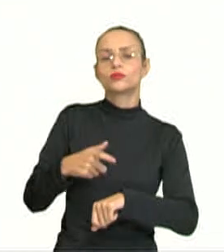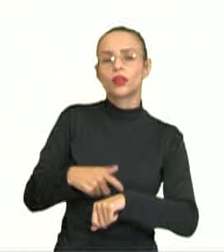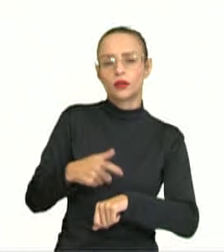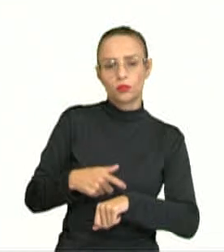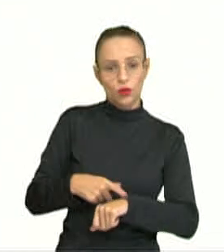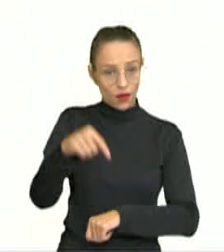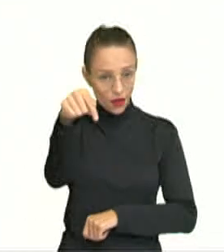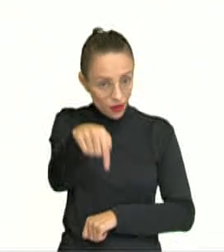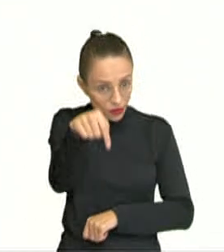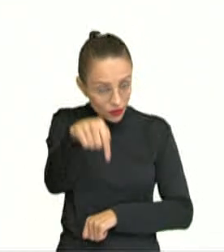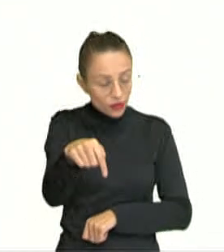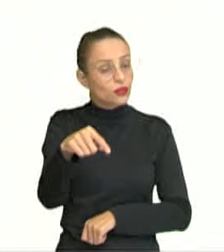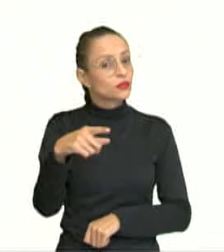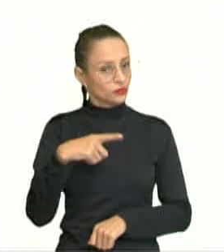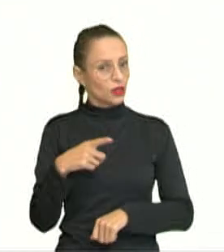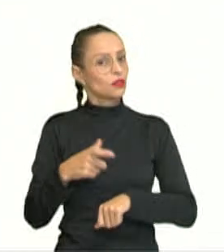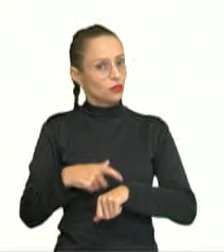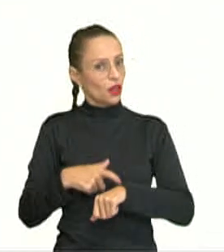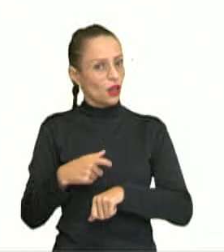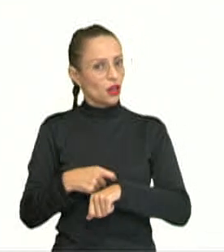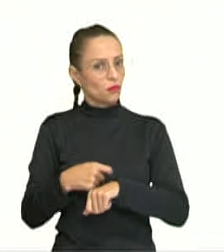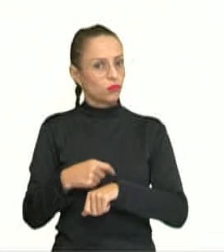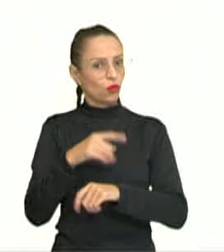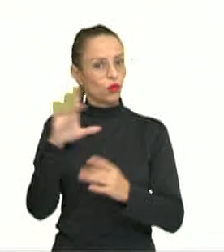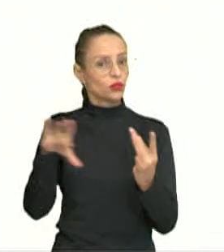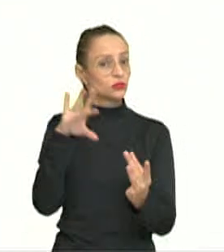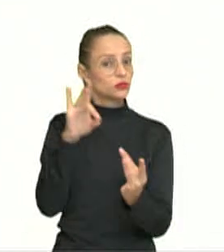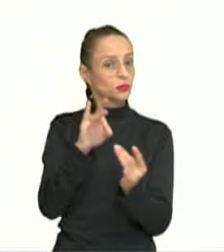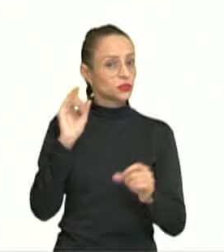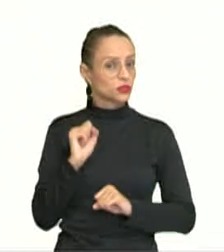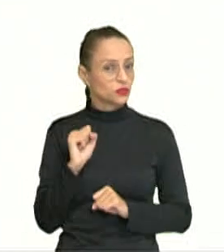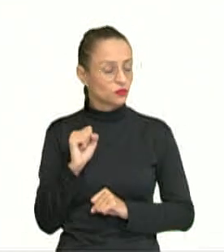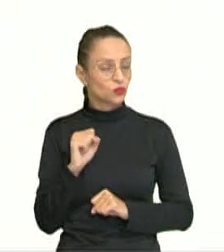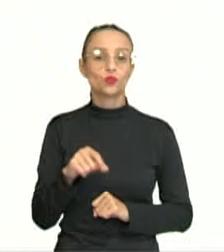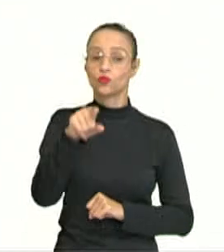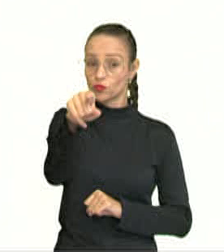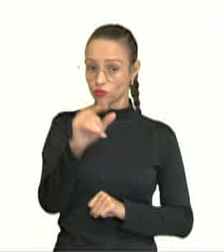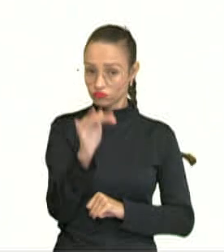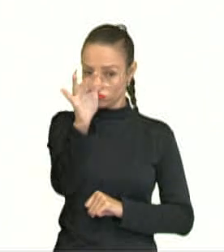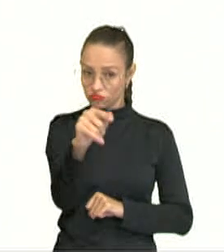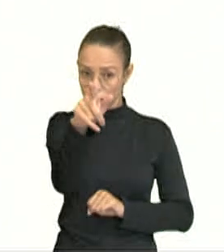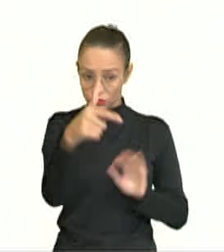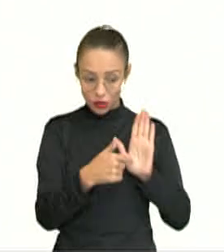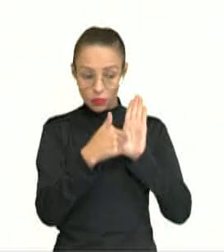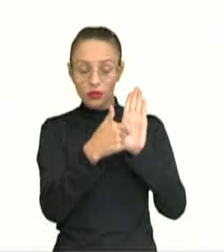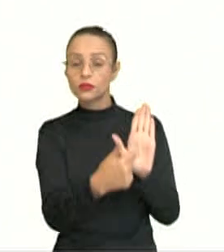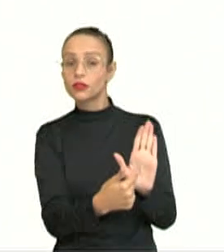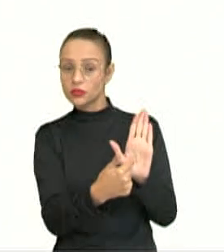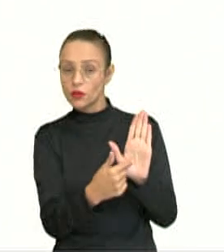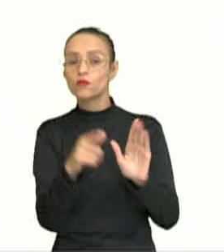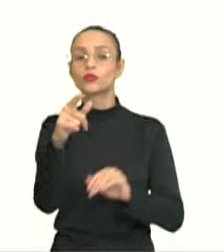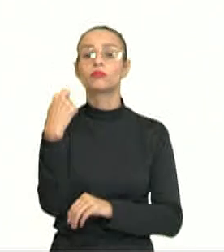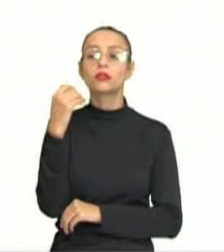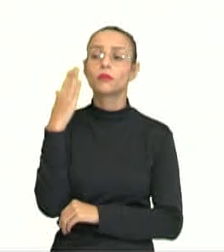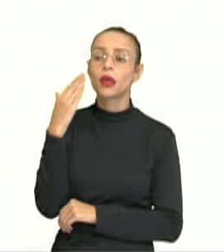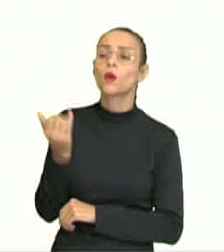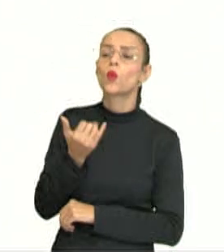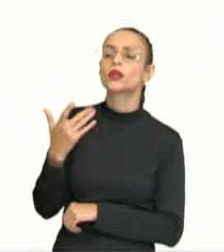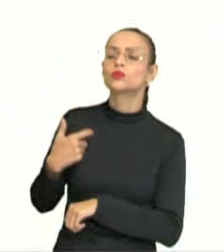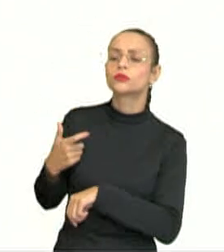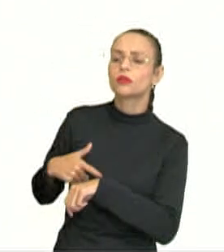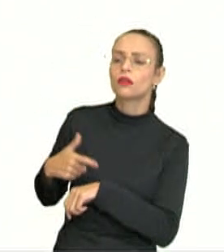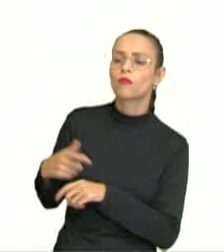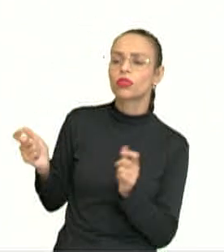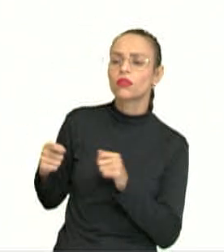disponível? Aqui nós temos um tempo específico disponível. Quando você for fazer a sua apresentação oral, você precisa saber quanto tempo você